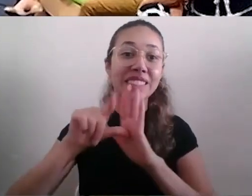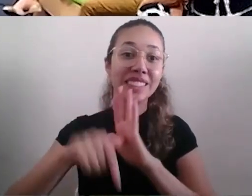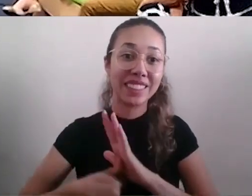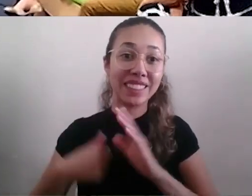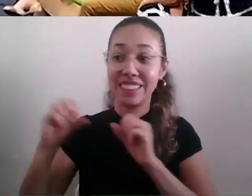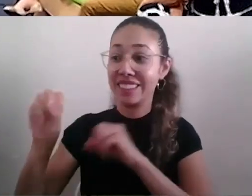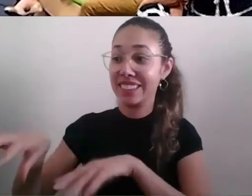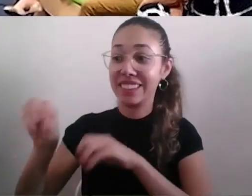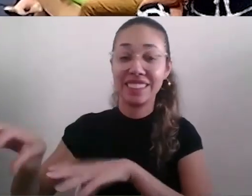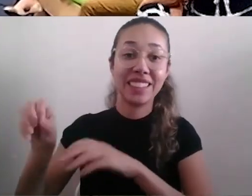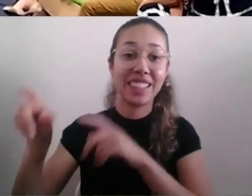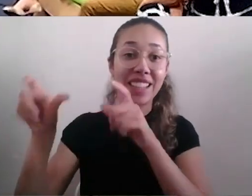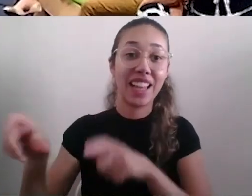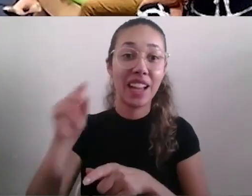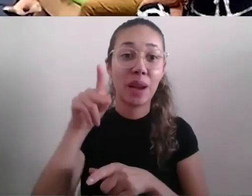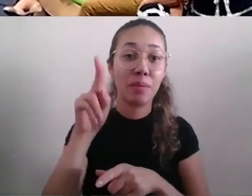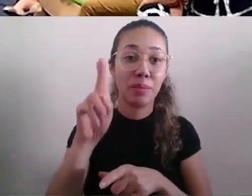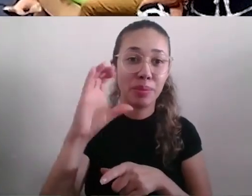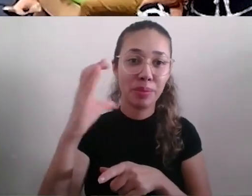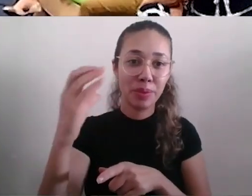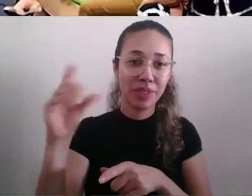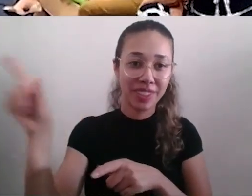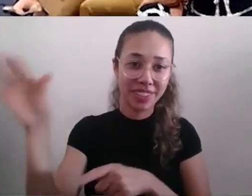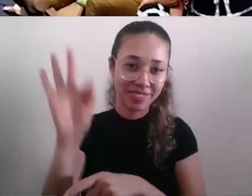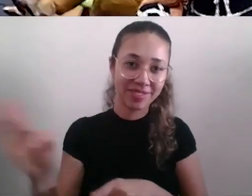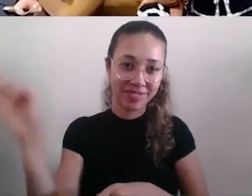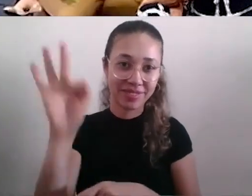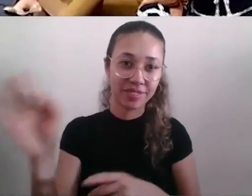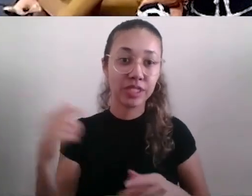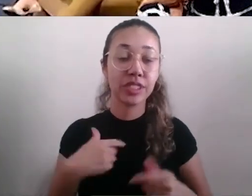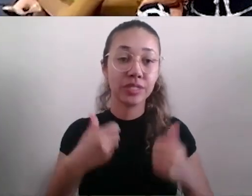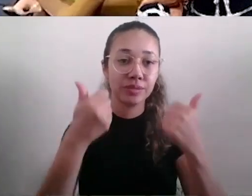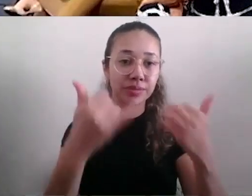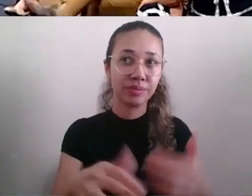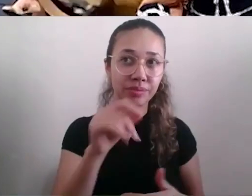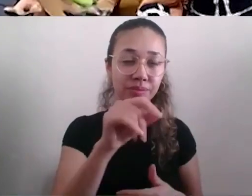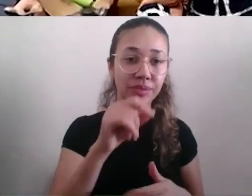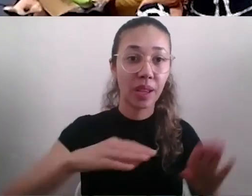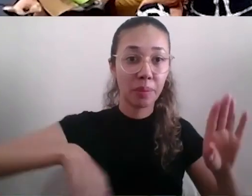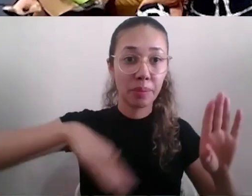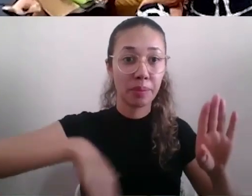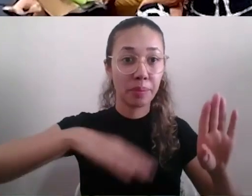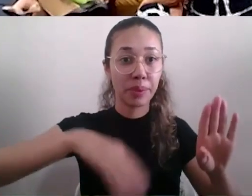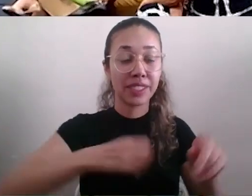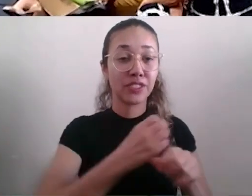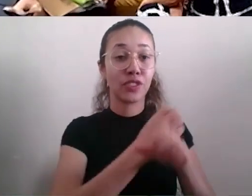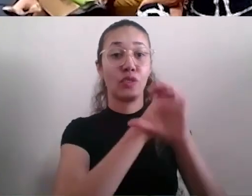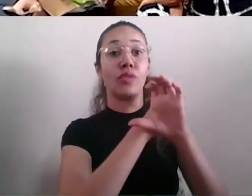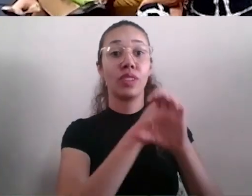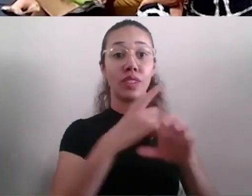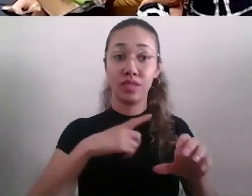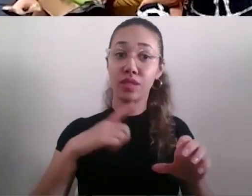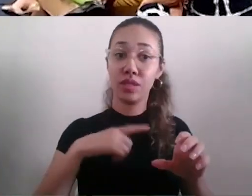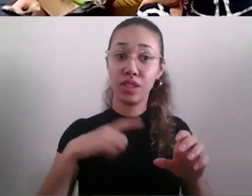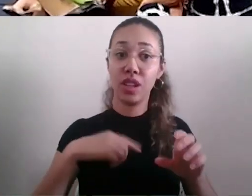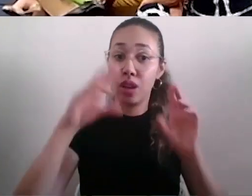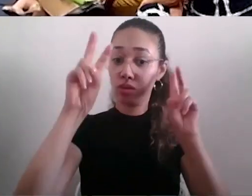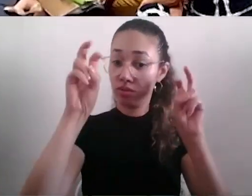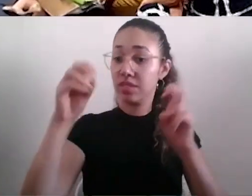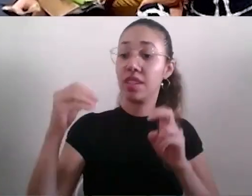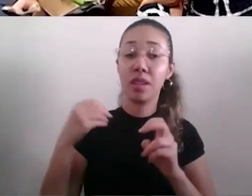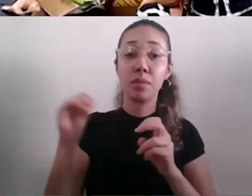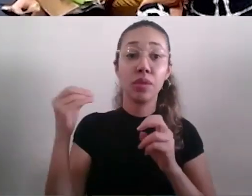PUC, mas já digo que o Praia dos Ossos eu dou para os meus alunos de processo penal. É trabalho,